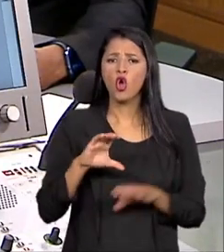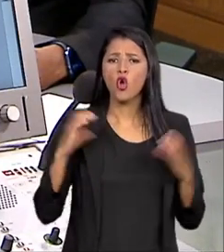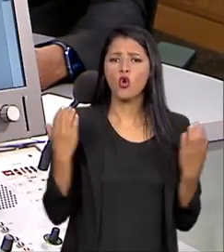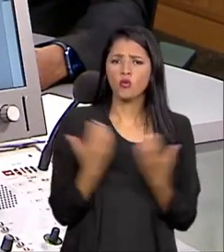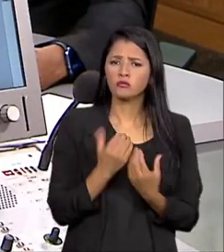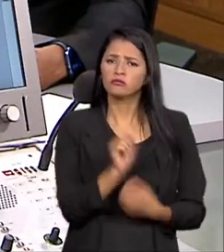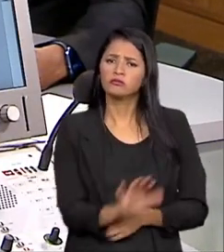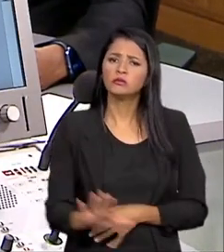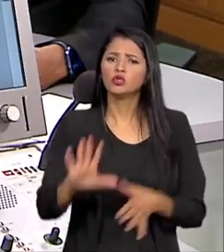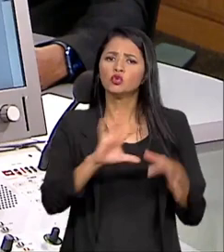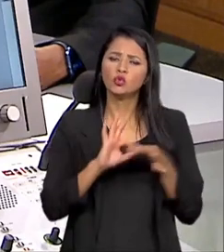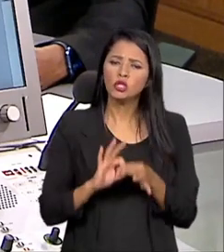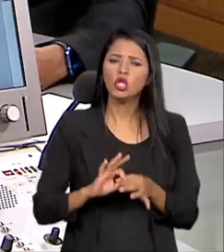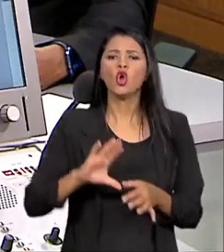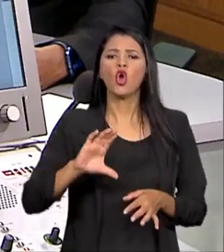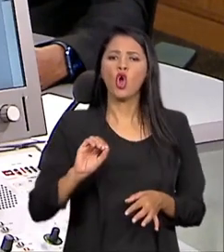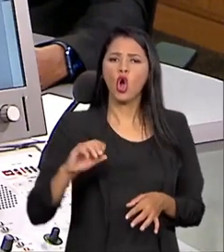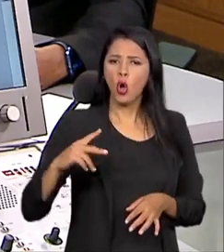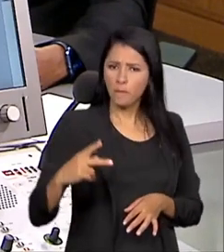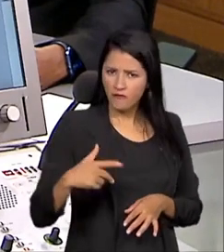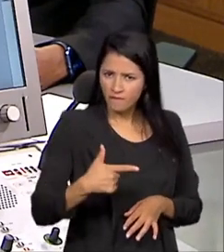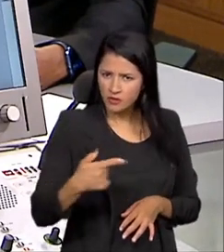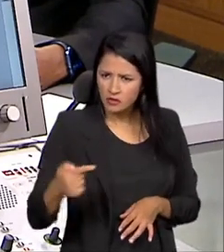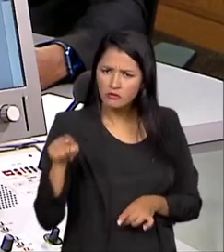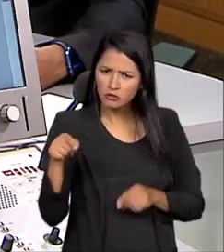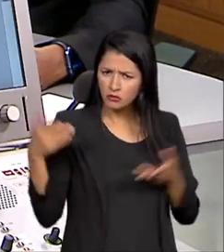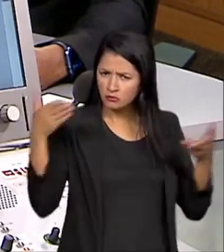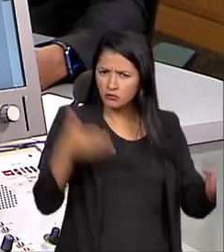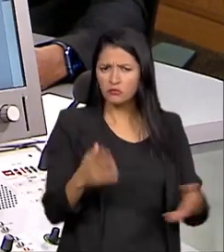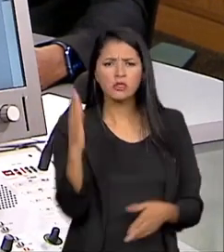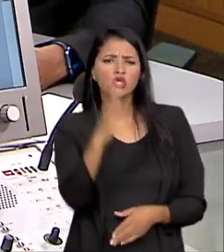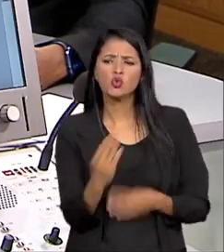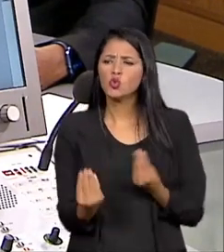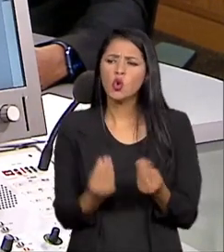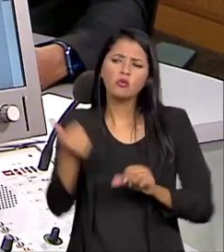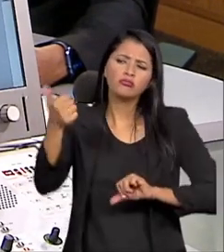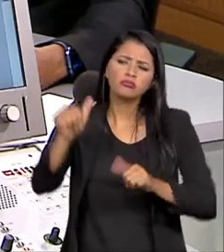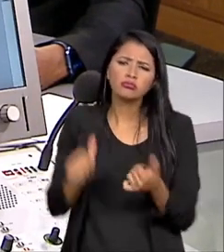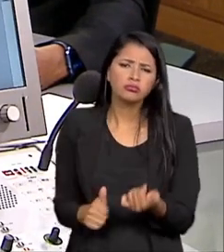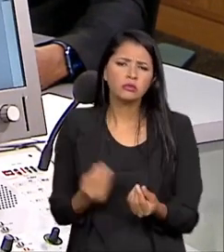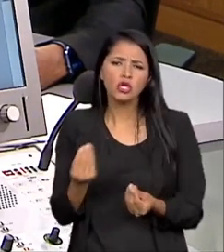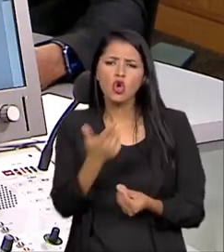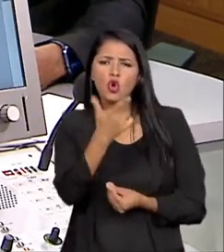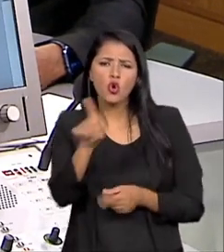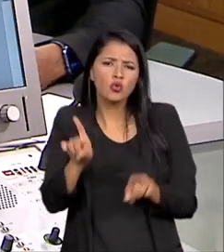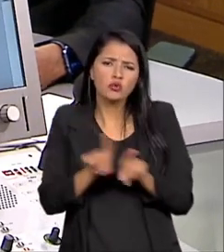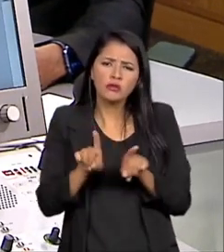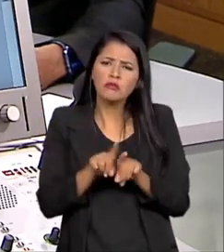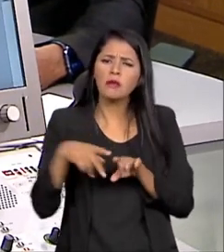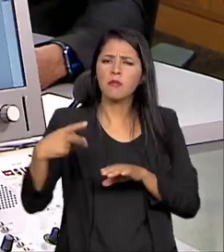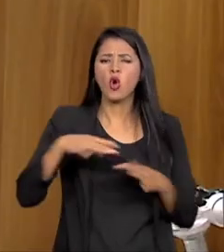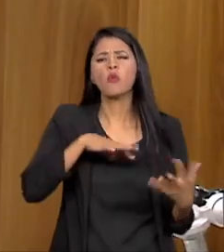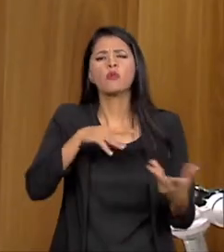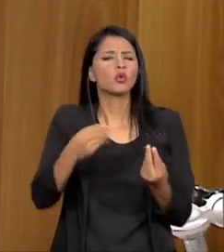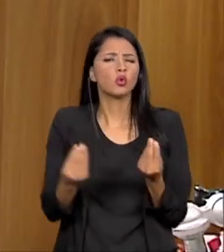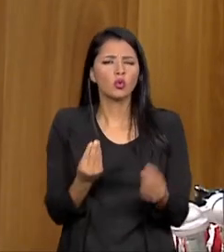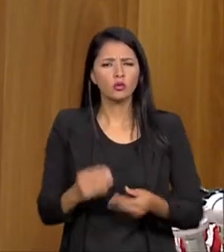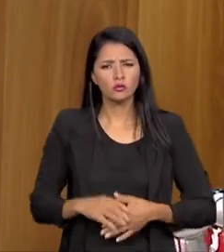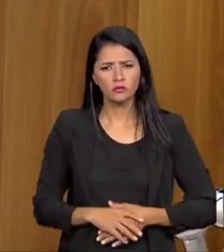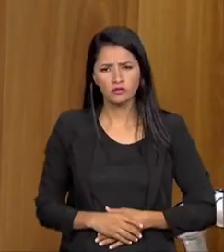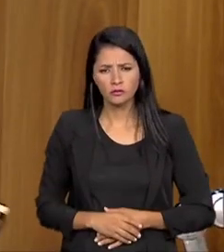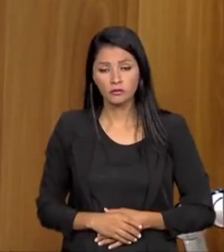do clima copo 27 como é que a senhora vale a participação do Brasil nesse nesse encontro em outros eventos internacionais também